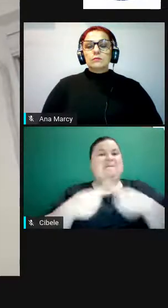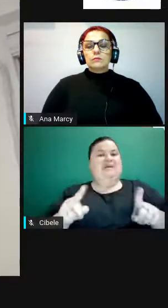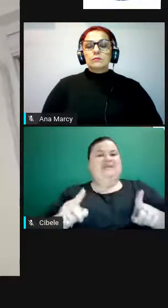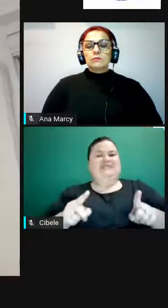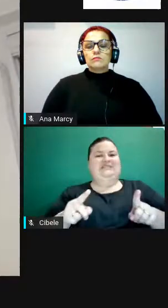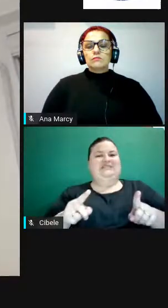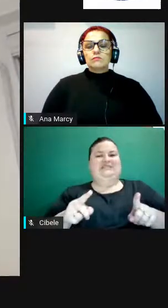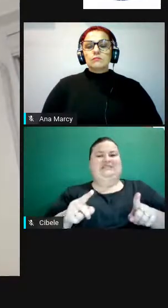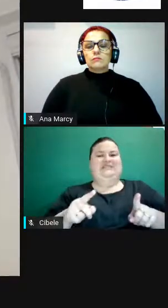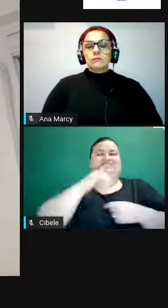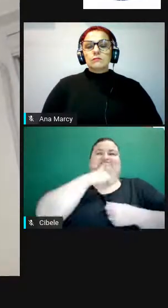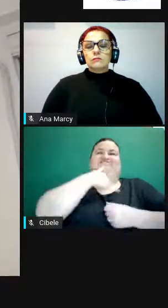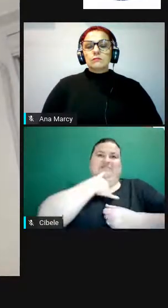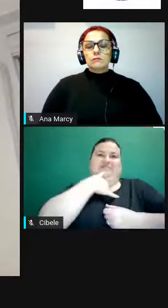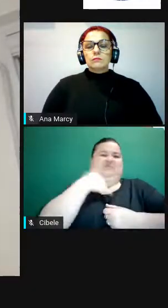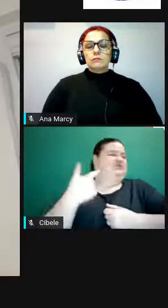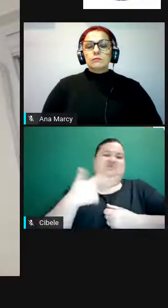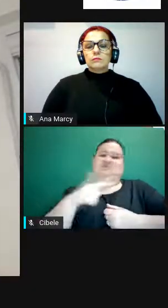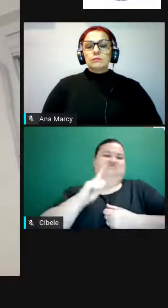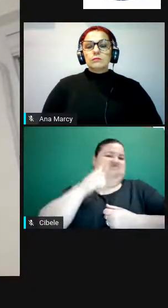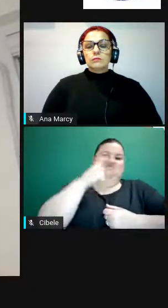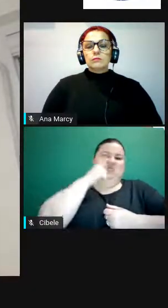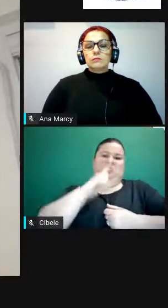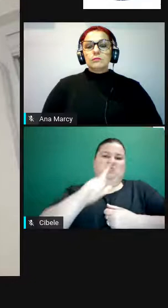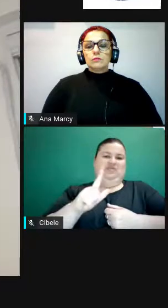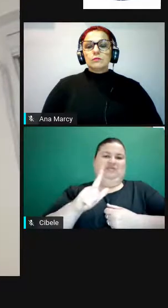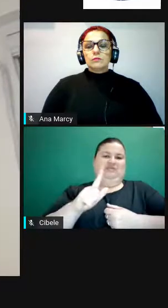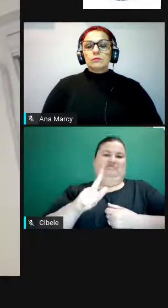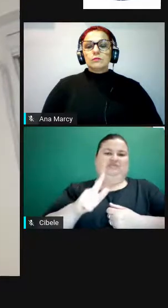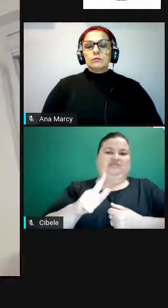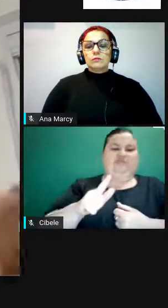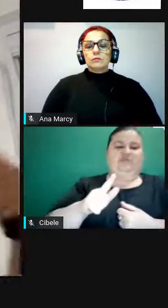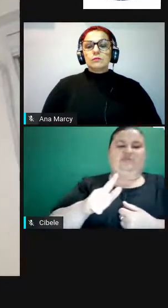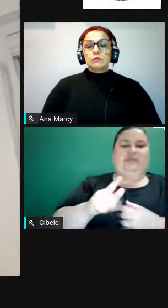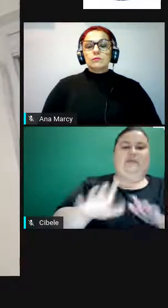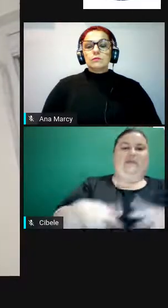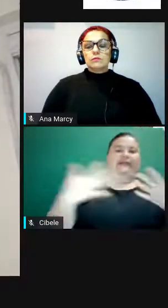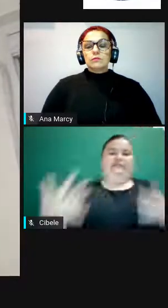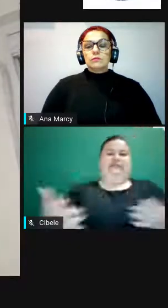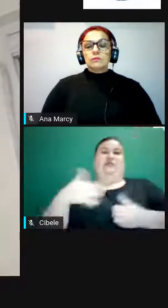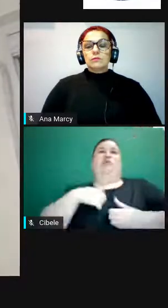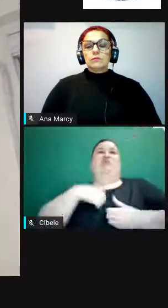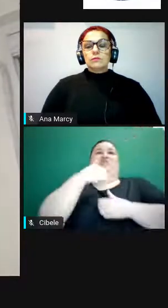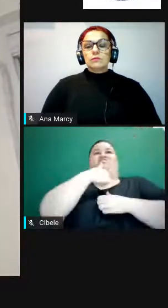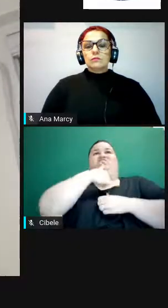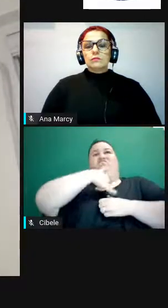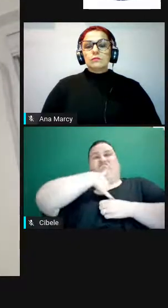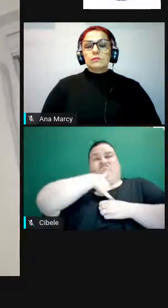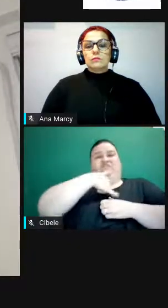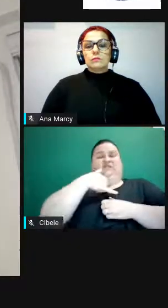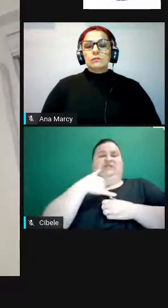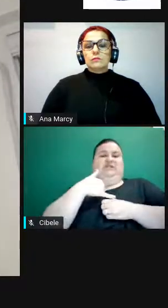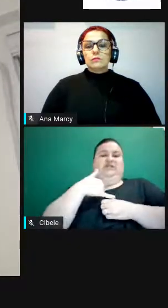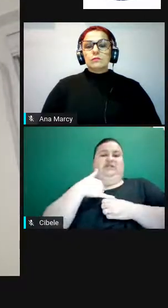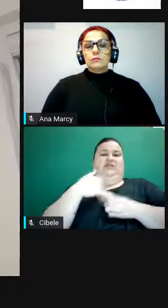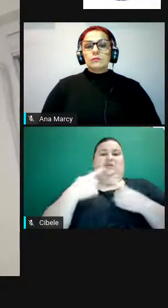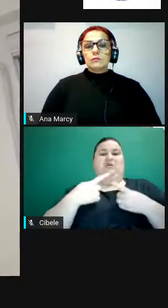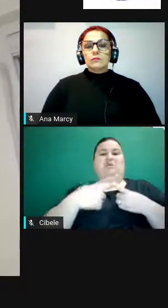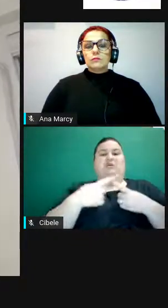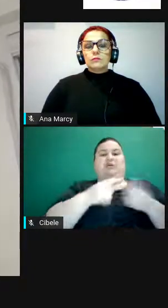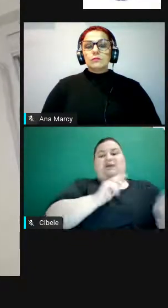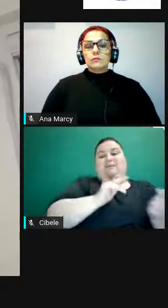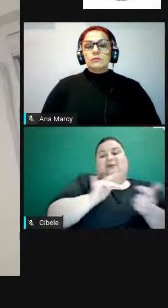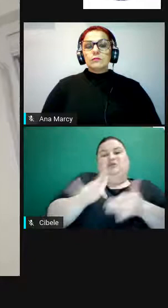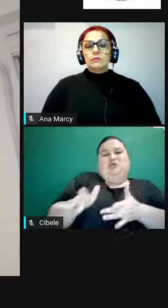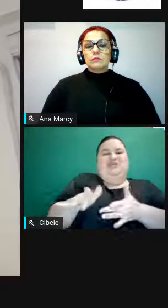porque eu te faço um não consegui entrego e isso começou a me frustrar né cada vez mais porque eu acabei abandonando mestrado né para tentar um